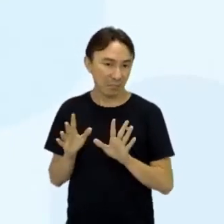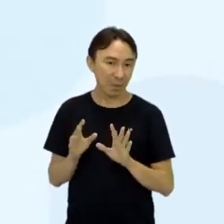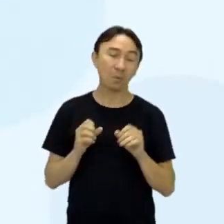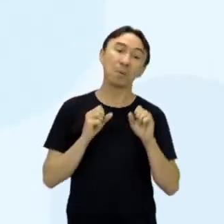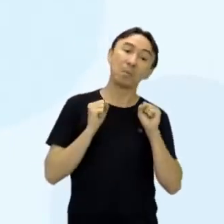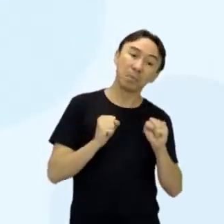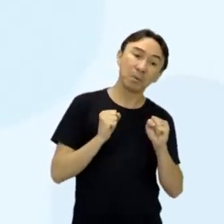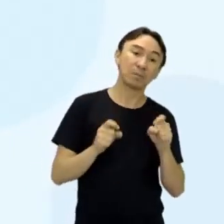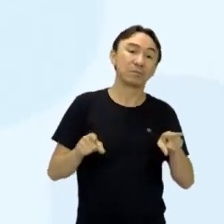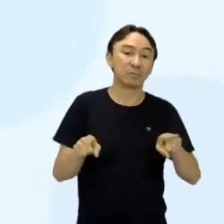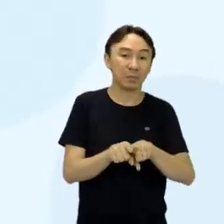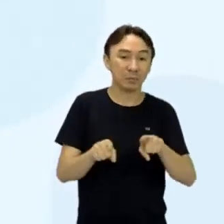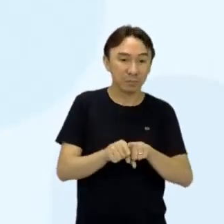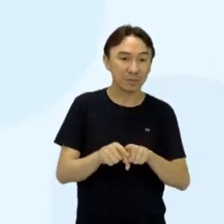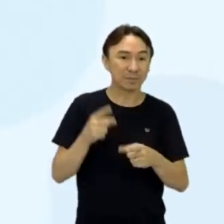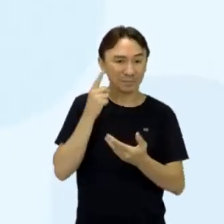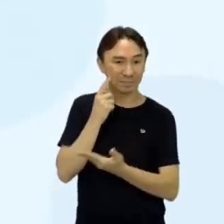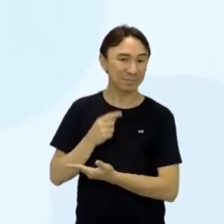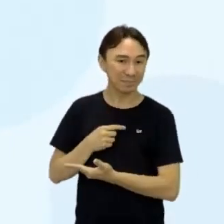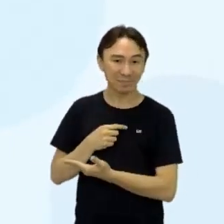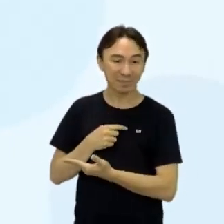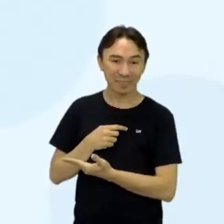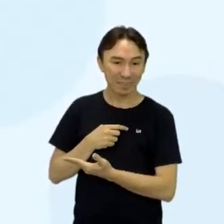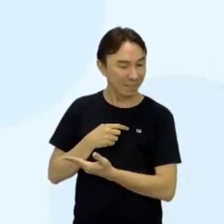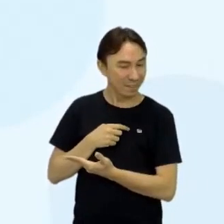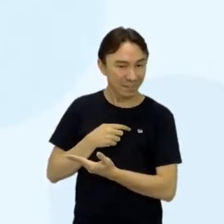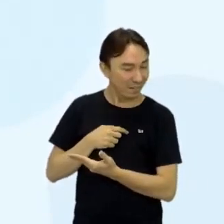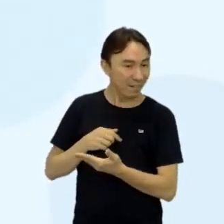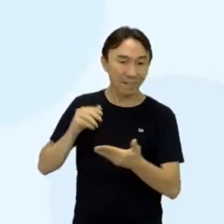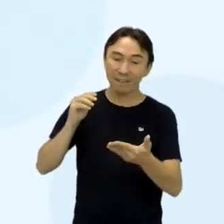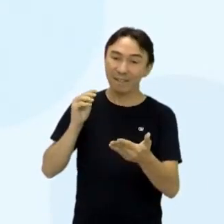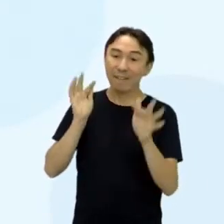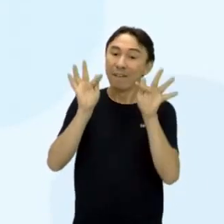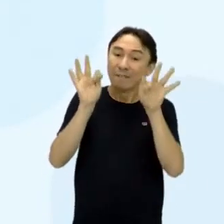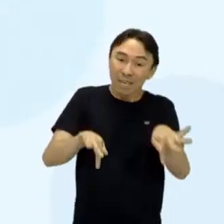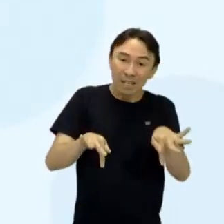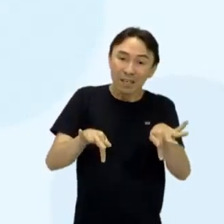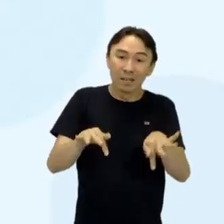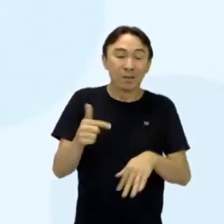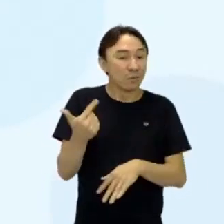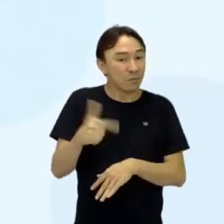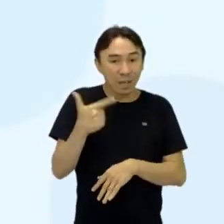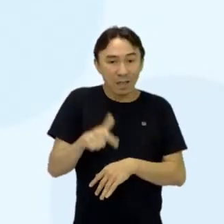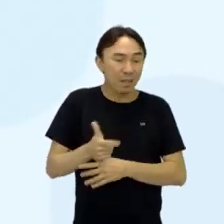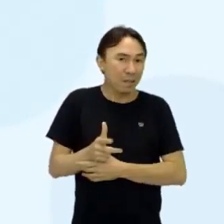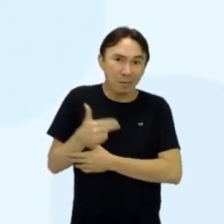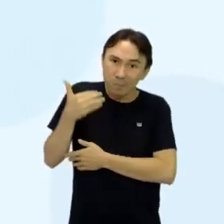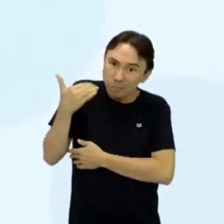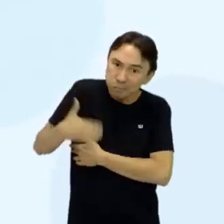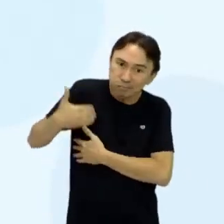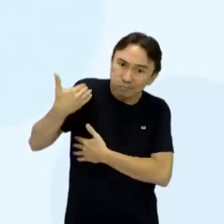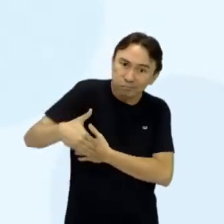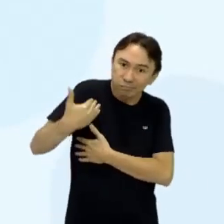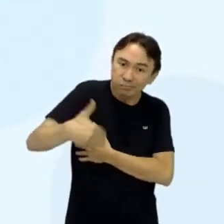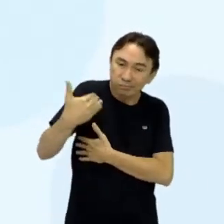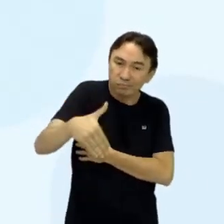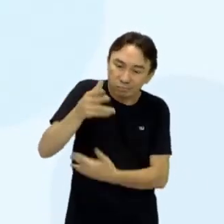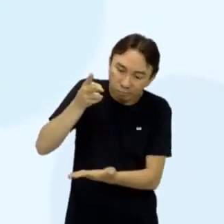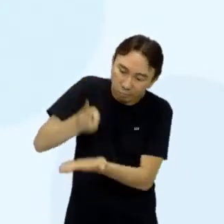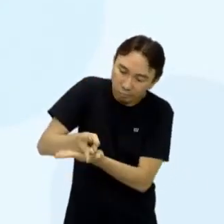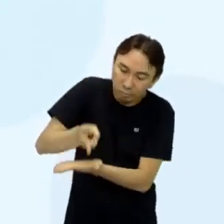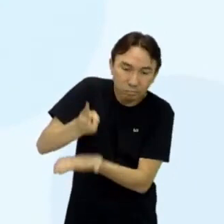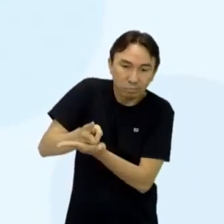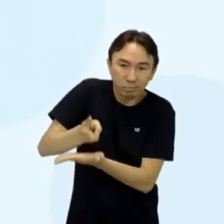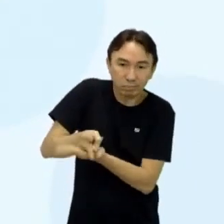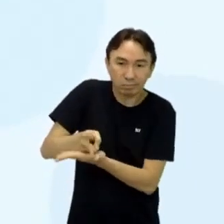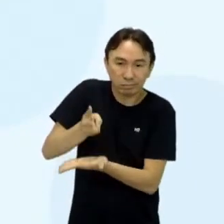periódica. Um número que não tem fim depois da vírgula, mas ele repete, tá certo? Então, essa é a condição para ser um racional,